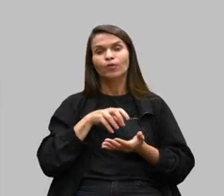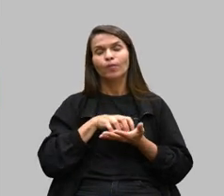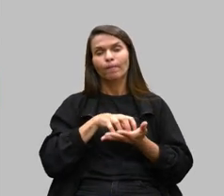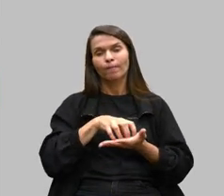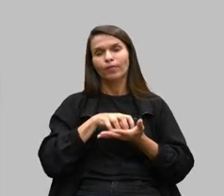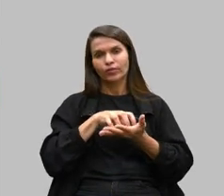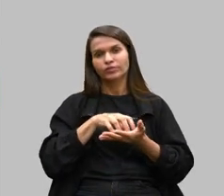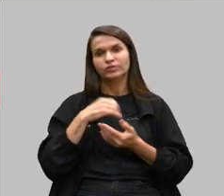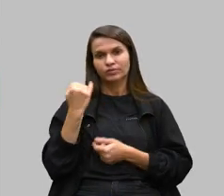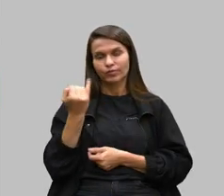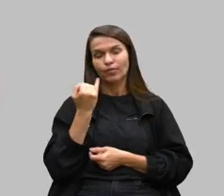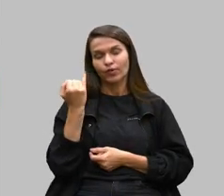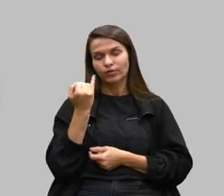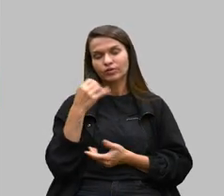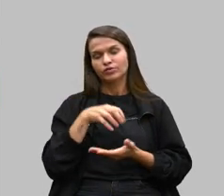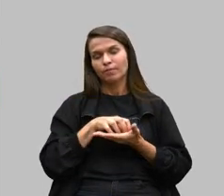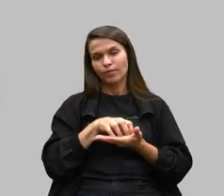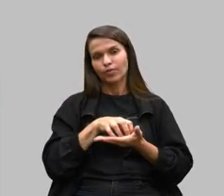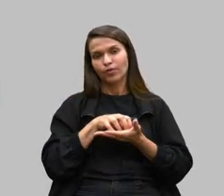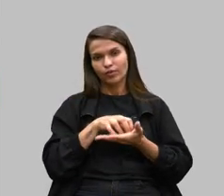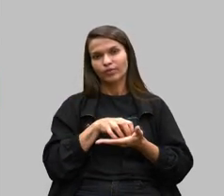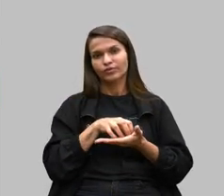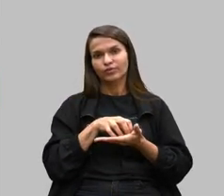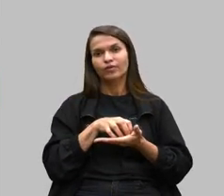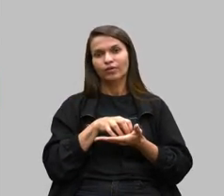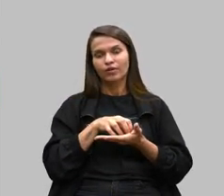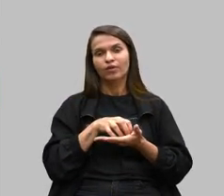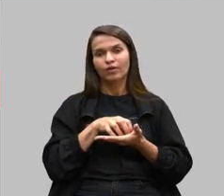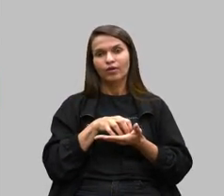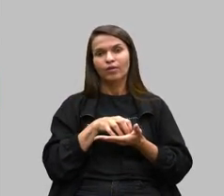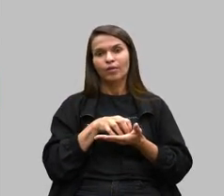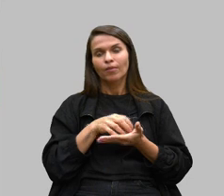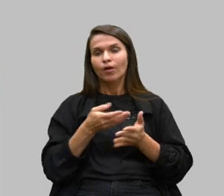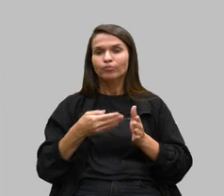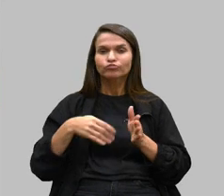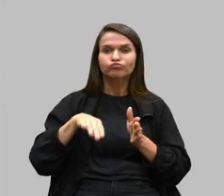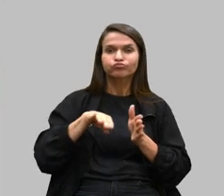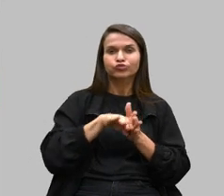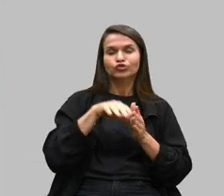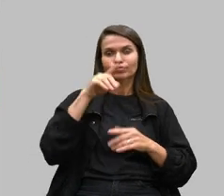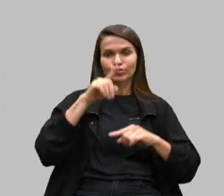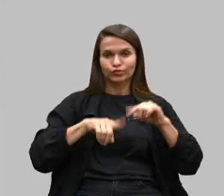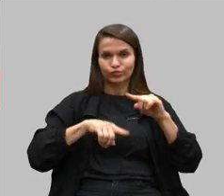importante Porto para o embarque de